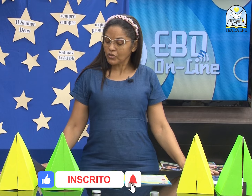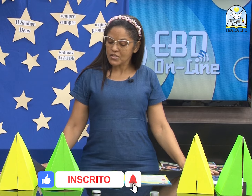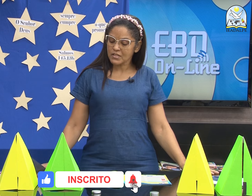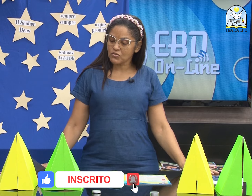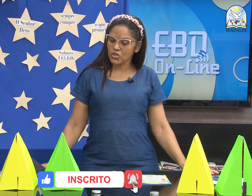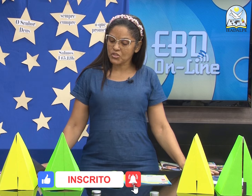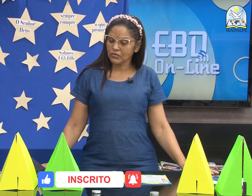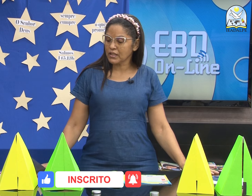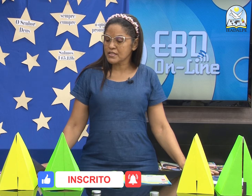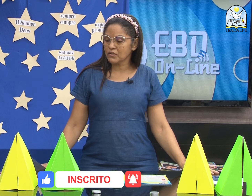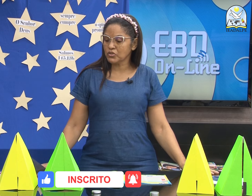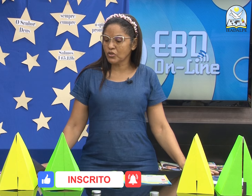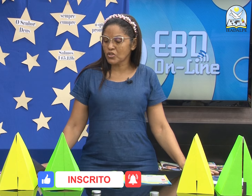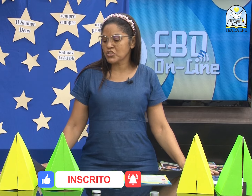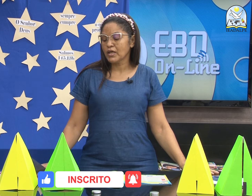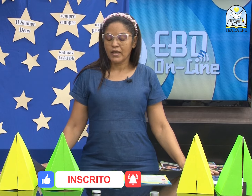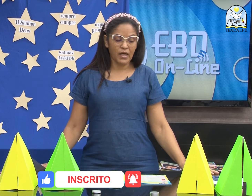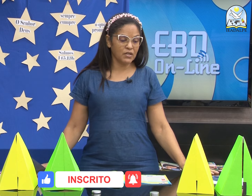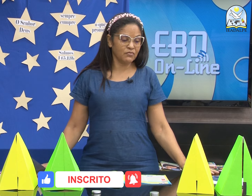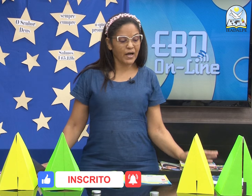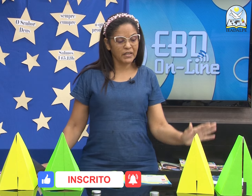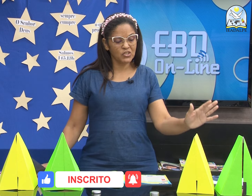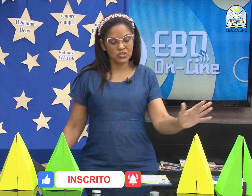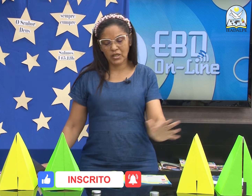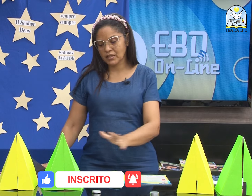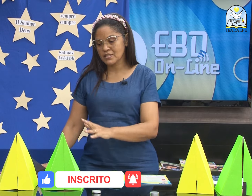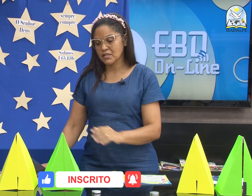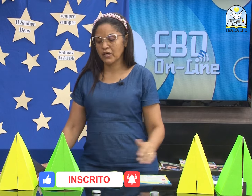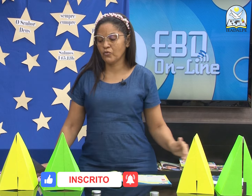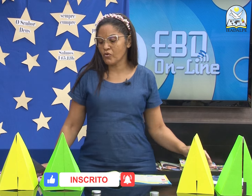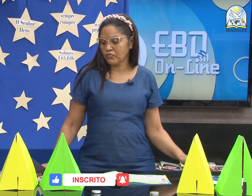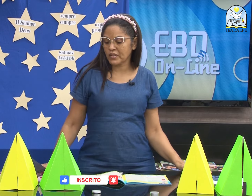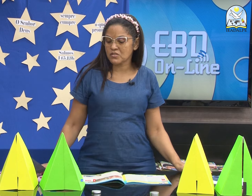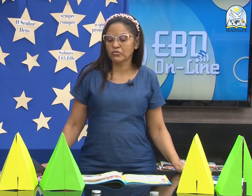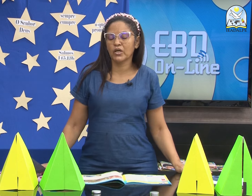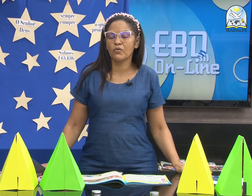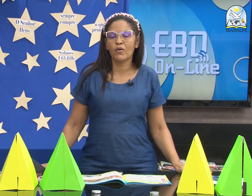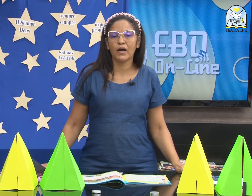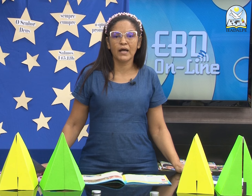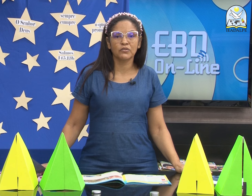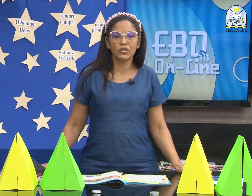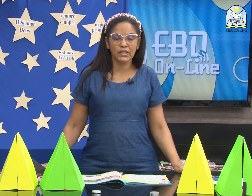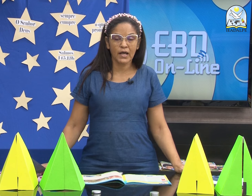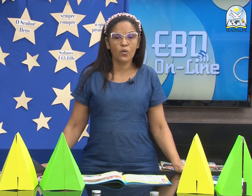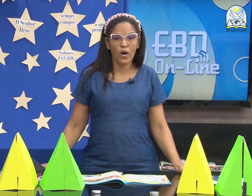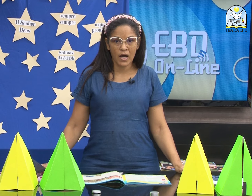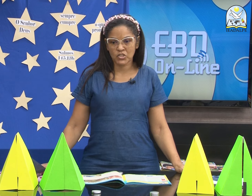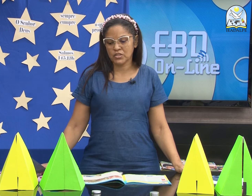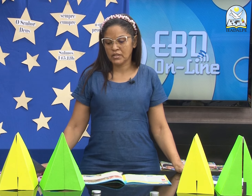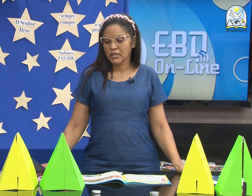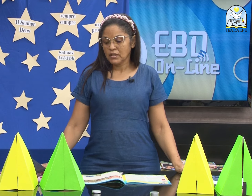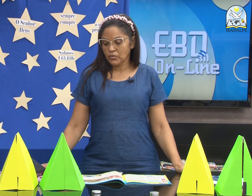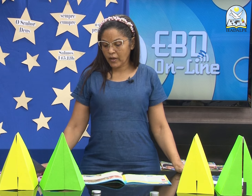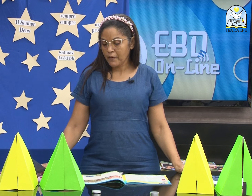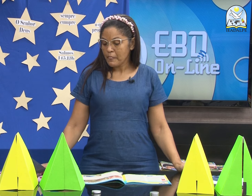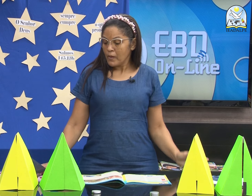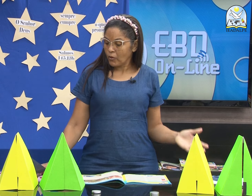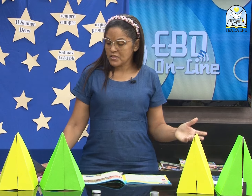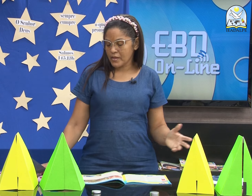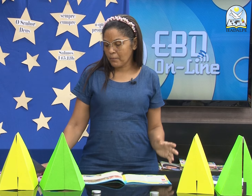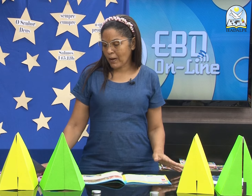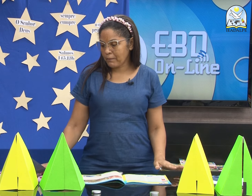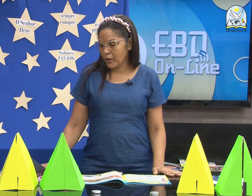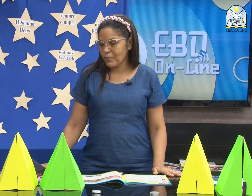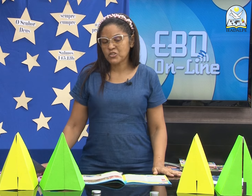então eu trouxe a sugestão da lição de hoje em várias tendas que eu confeccionei com a cartolina guach não é